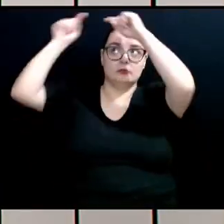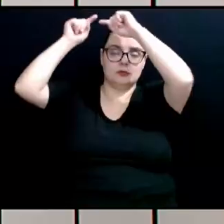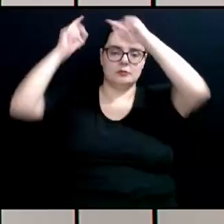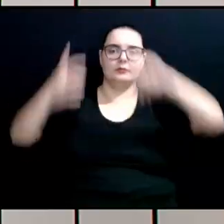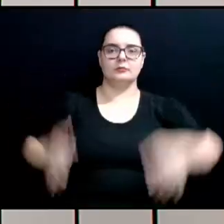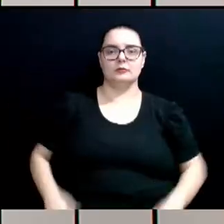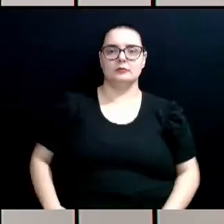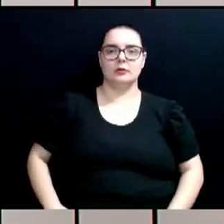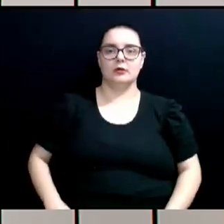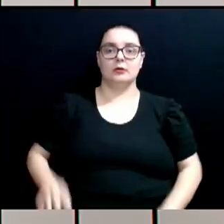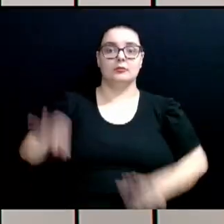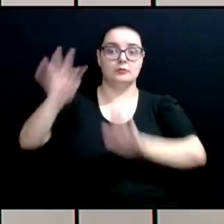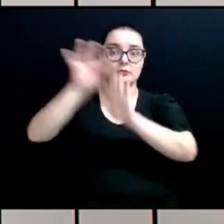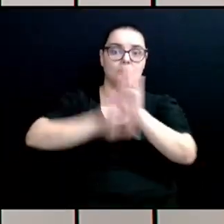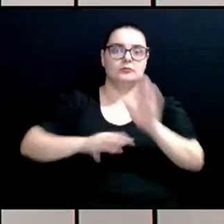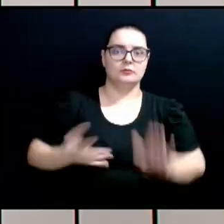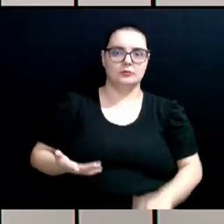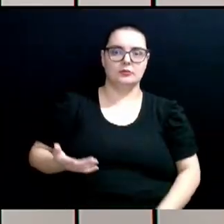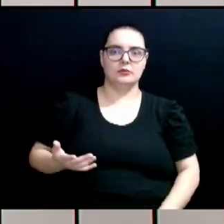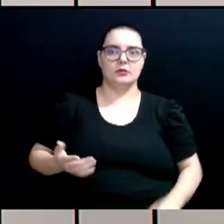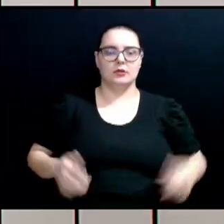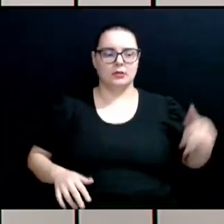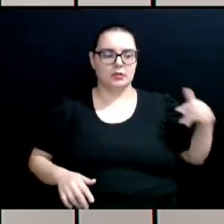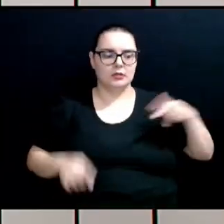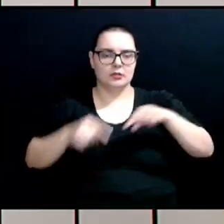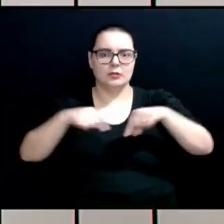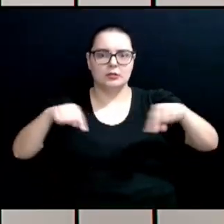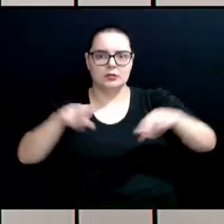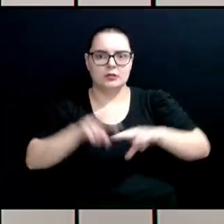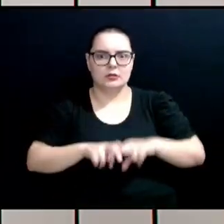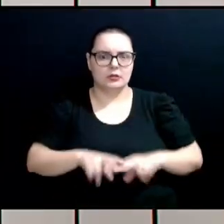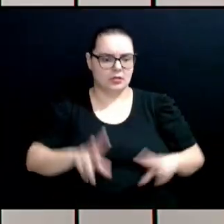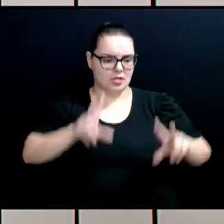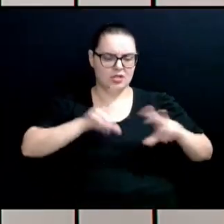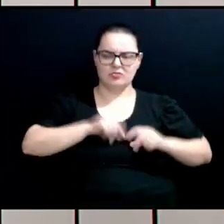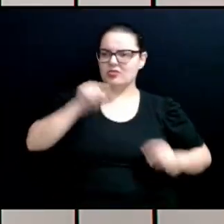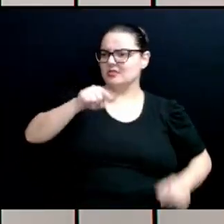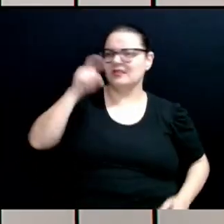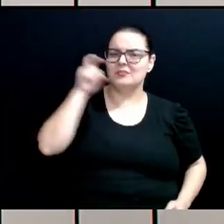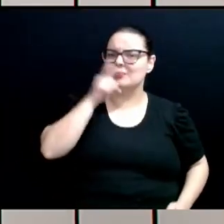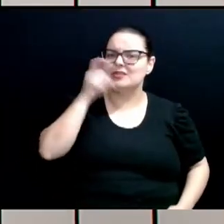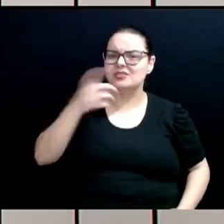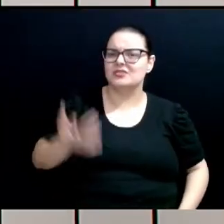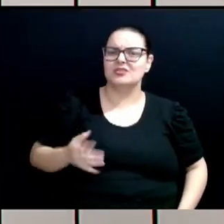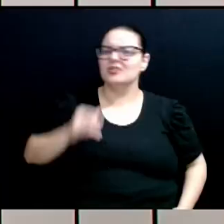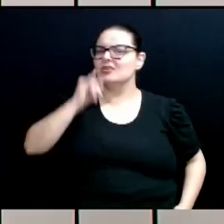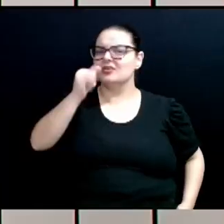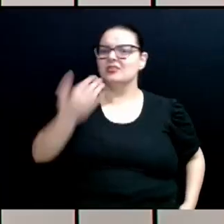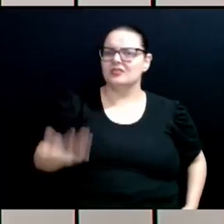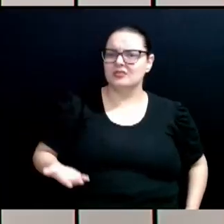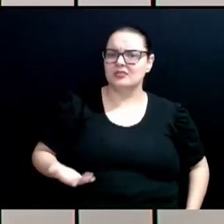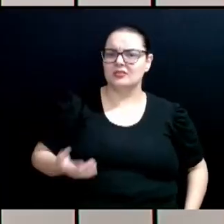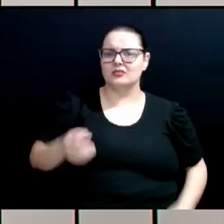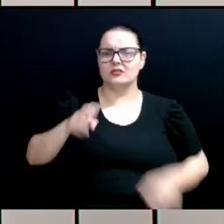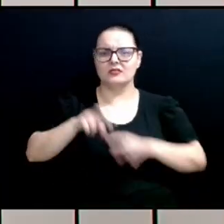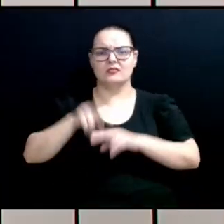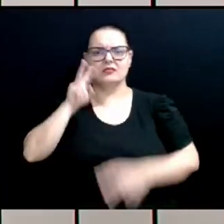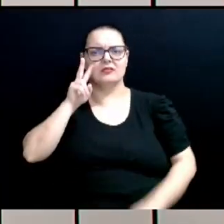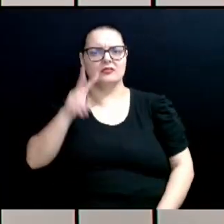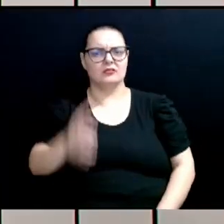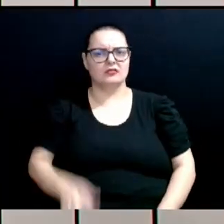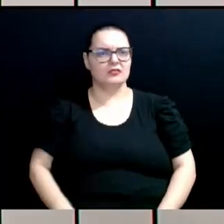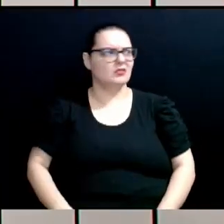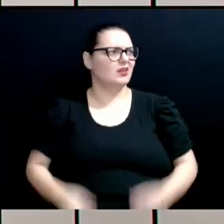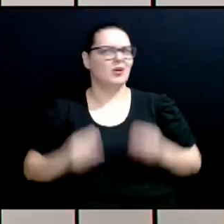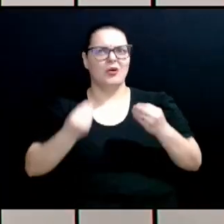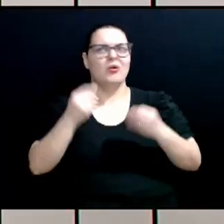né? E aí chega alguém na sala e fala assim, nossa, é mentira isso que essa pessoa está falando. E a pessoa que está assistindo televisão fala assim, como é mentira isso que